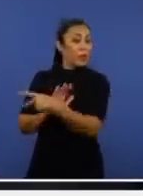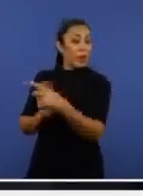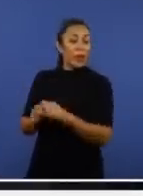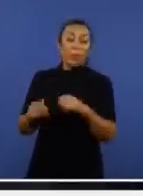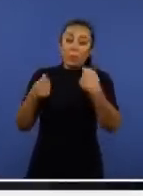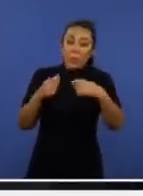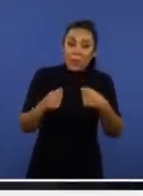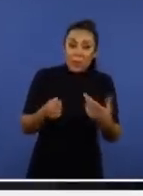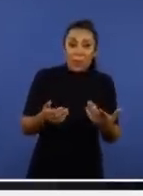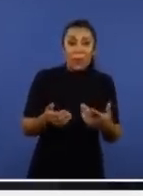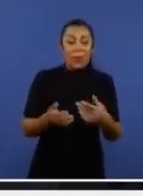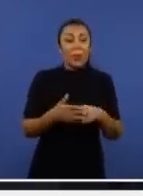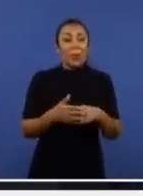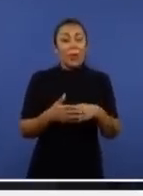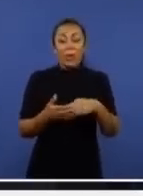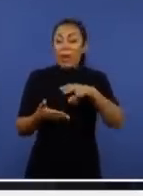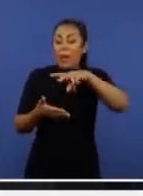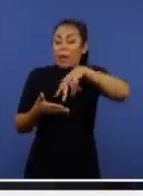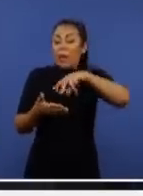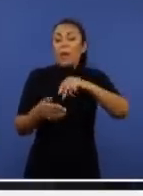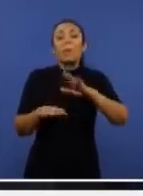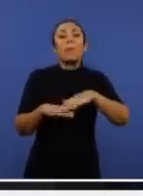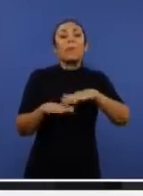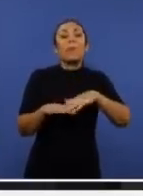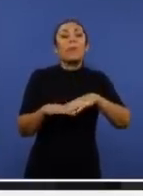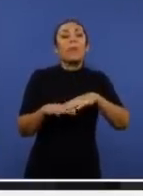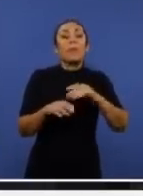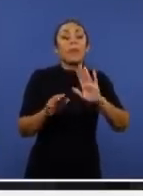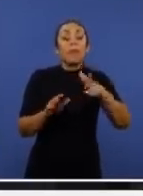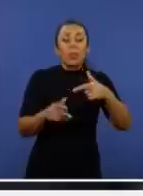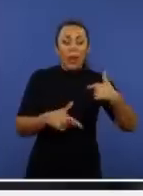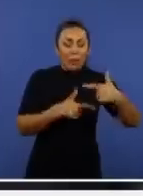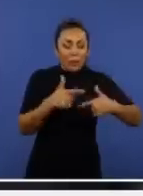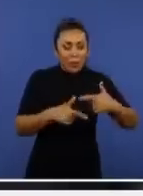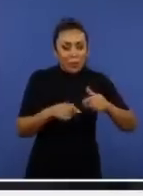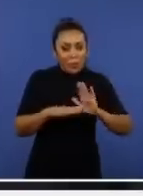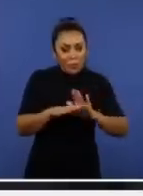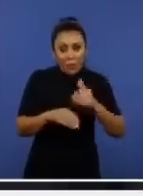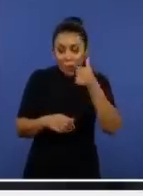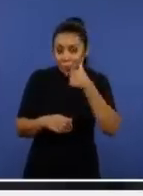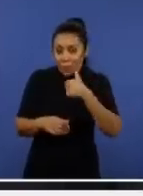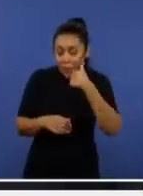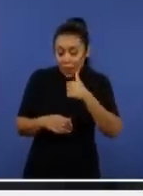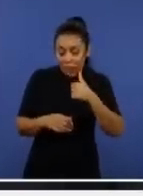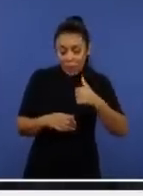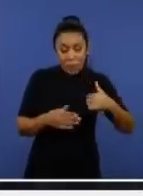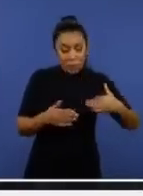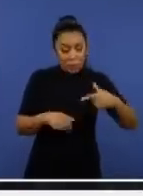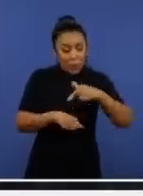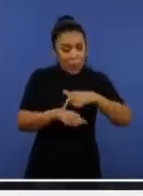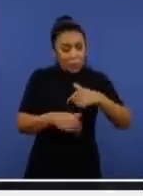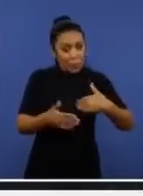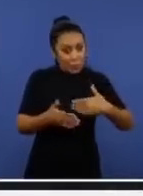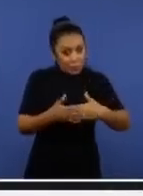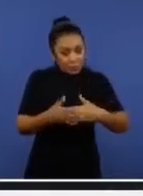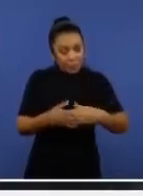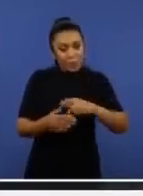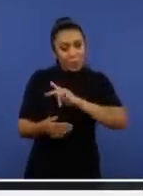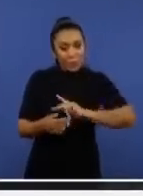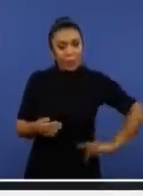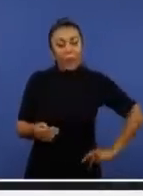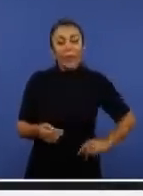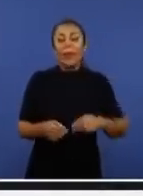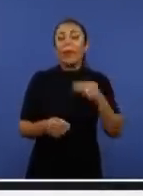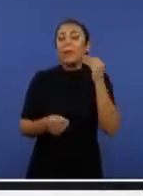recorrer a um papel para dizer o que fez para as mulheres ao longo do seu mandato e ficou ali na defensiva. Justamente numa hora que ele tenta atrair o